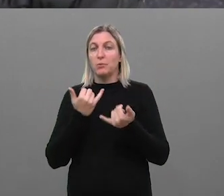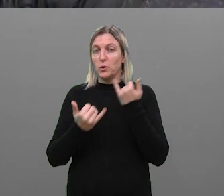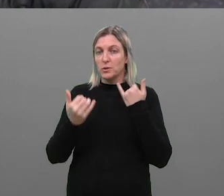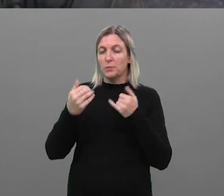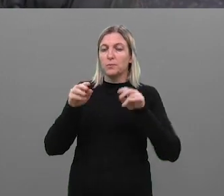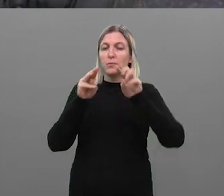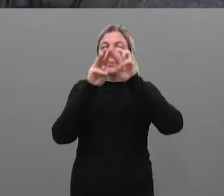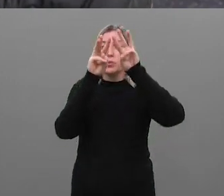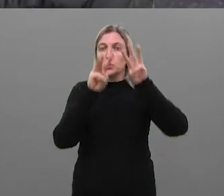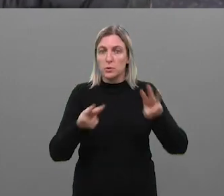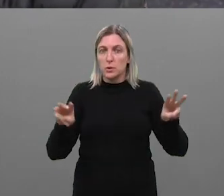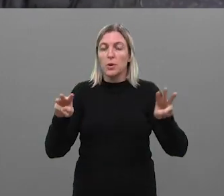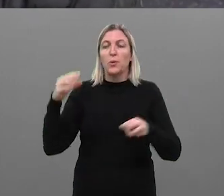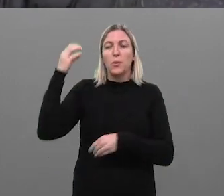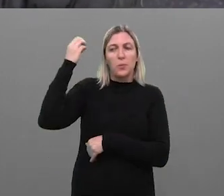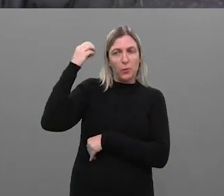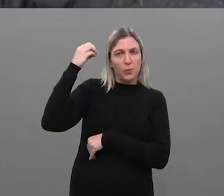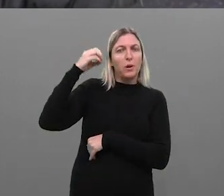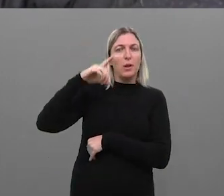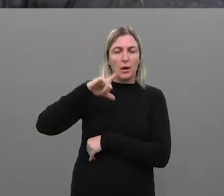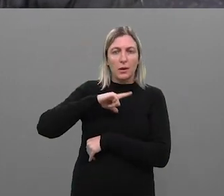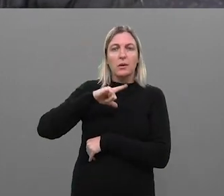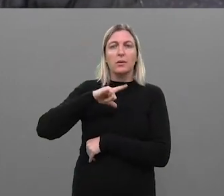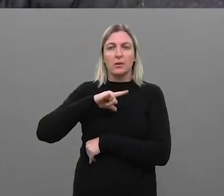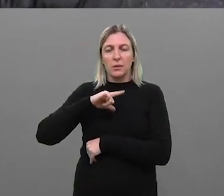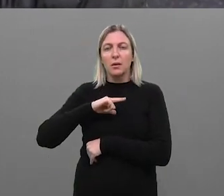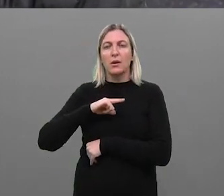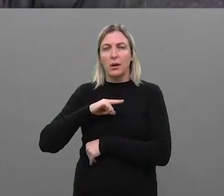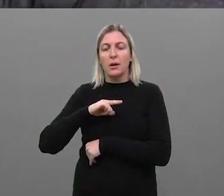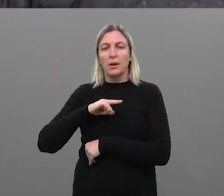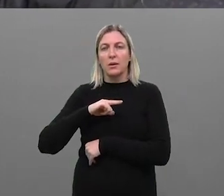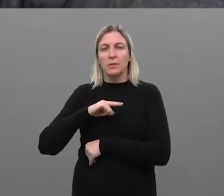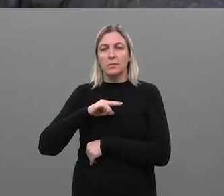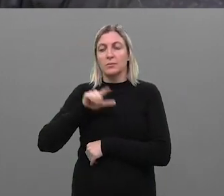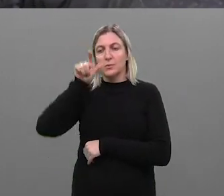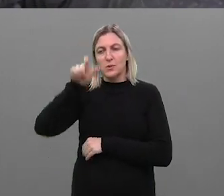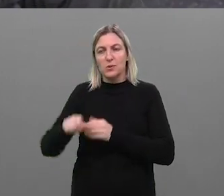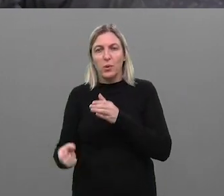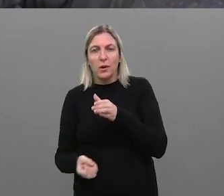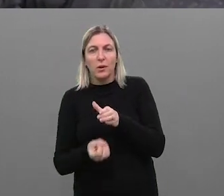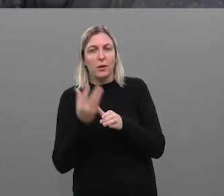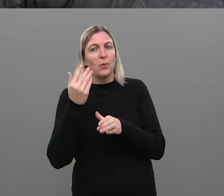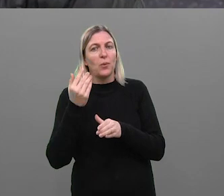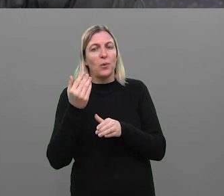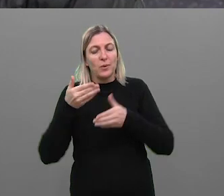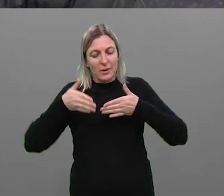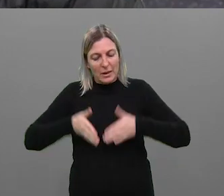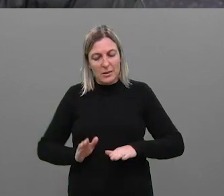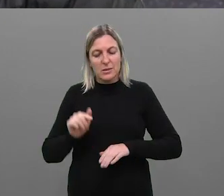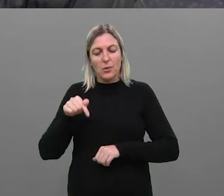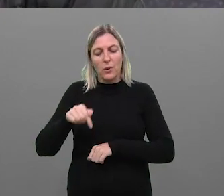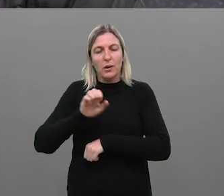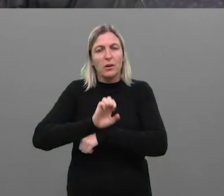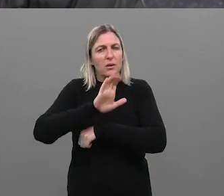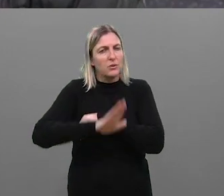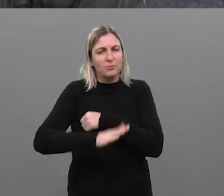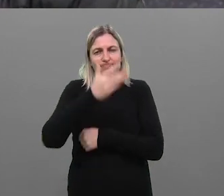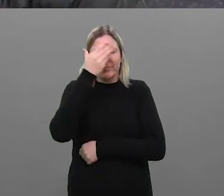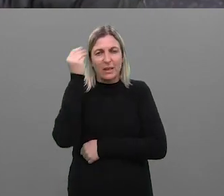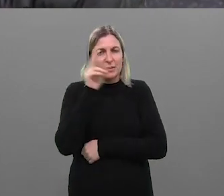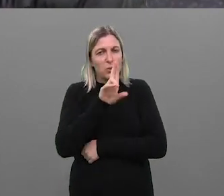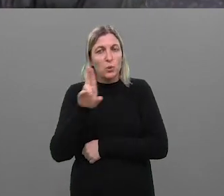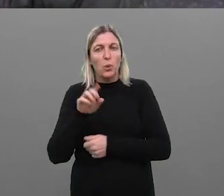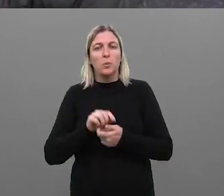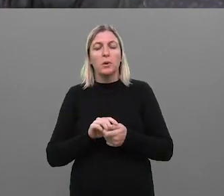o principal idealizador era o músico de Erechim né que agora me falta o nome dele mas que